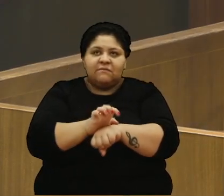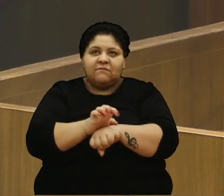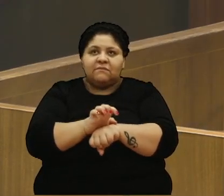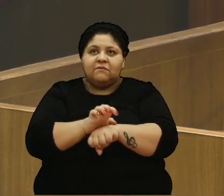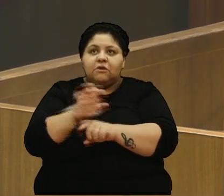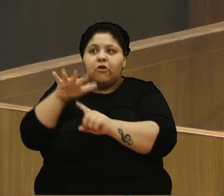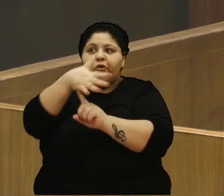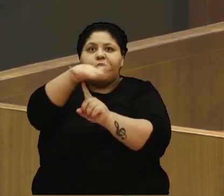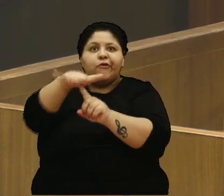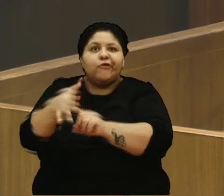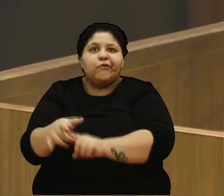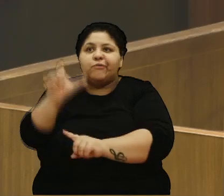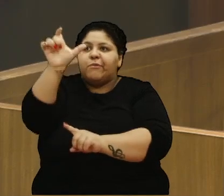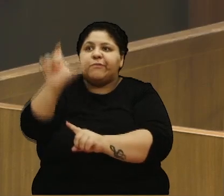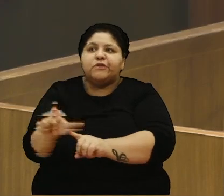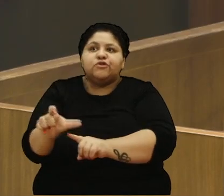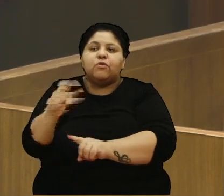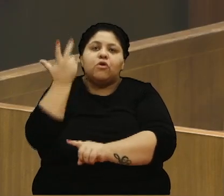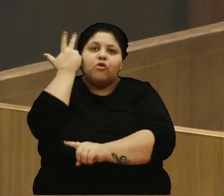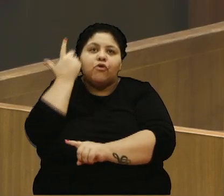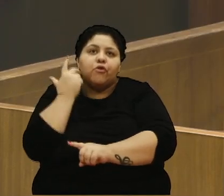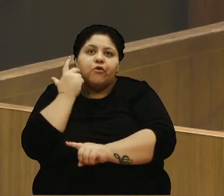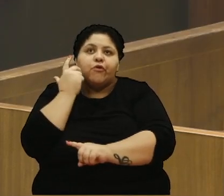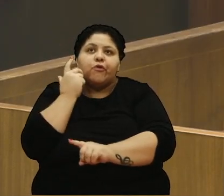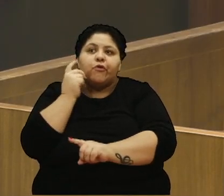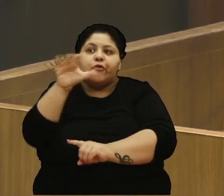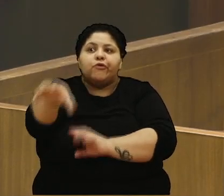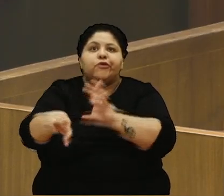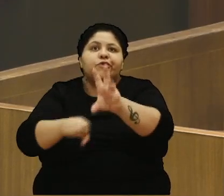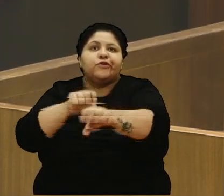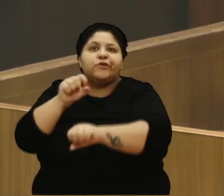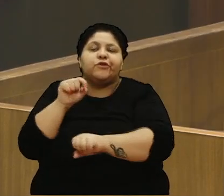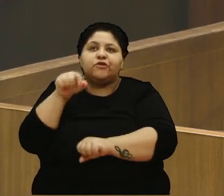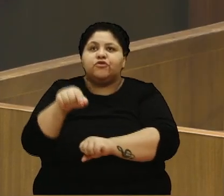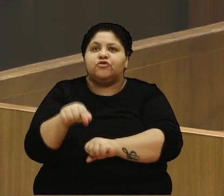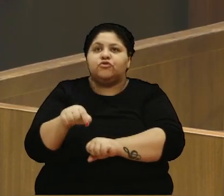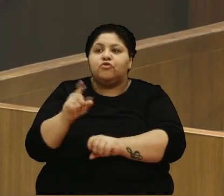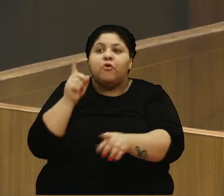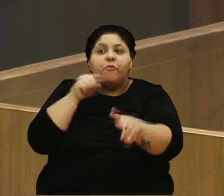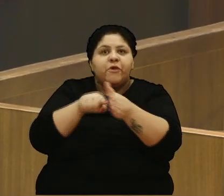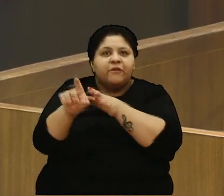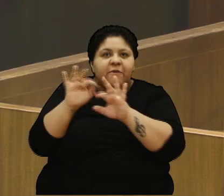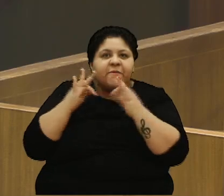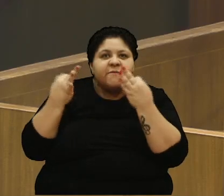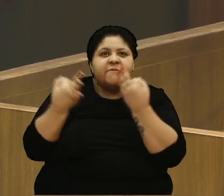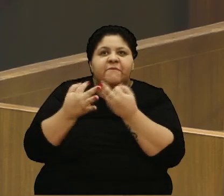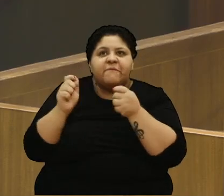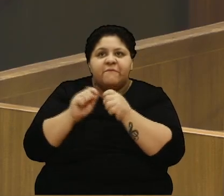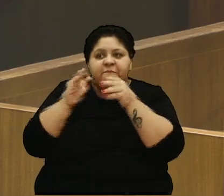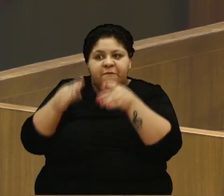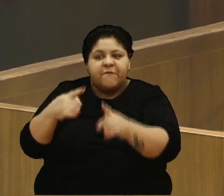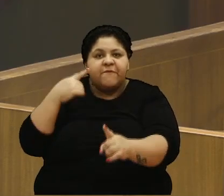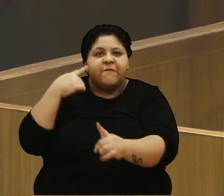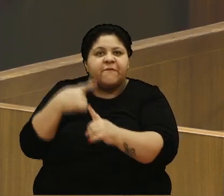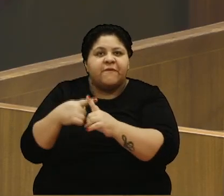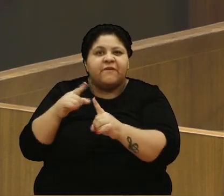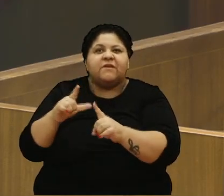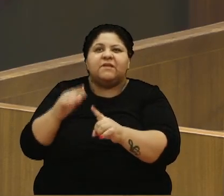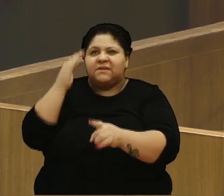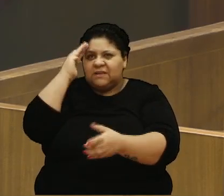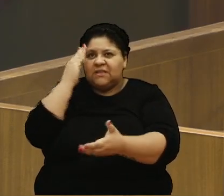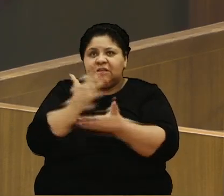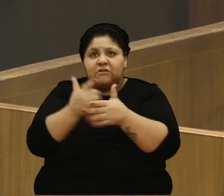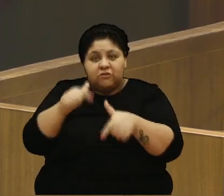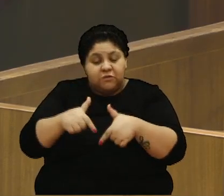do Luciano Hang, que retirou algumas pessoas. Então, se tu perguntar para aquela família que fez um velório digno, eles estavam gratos com a ação do Darlan de Jesus e